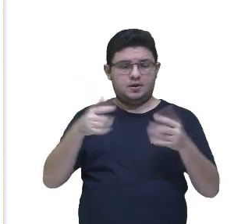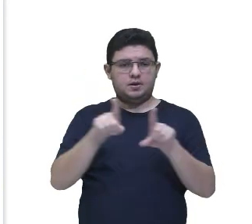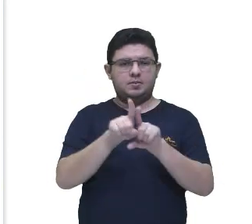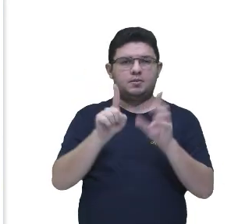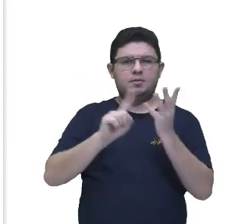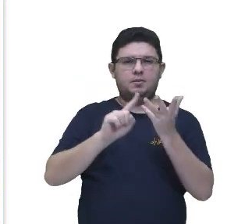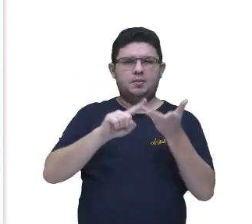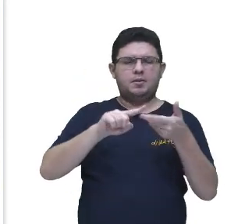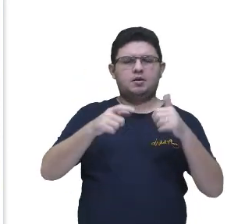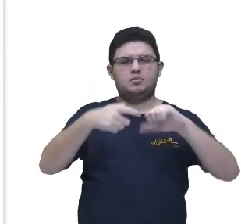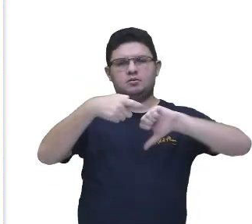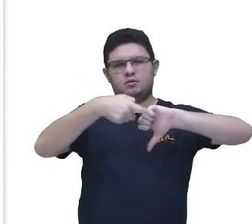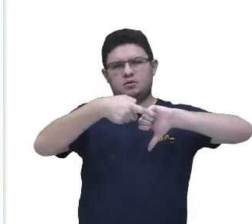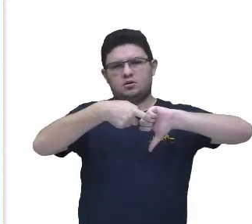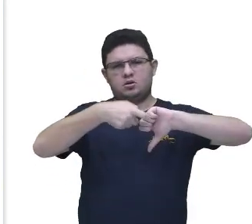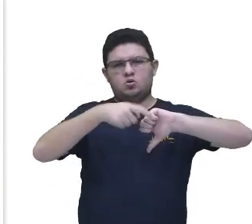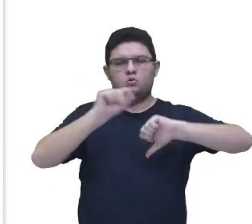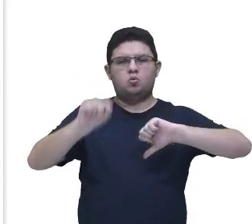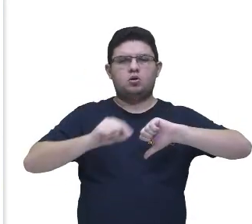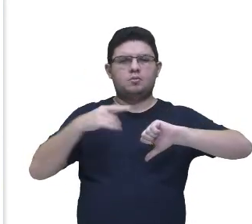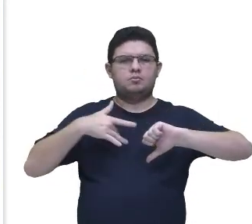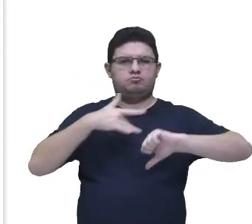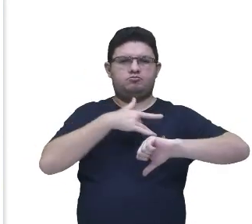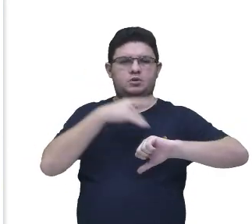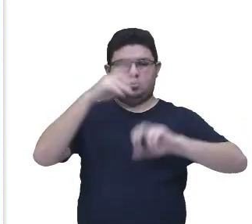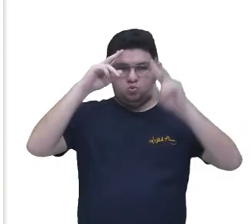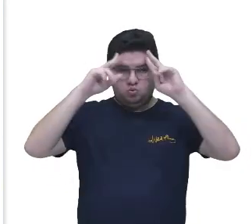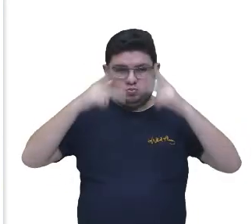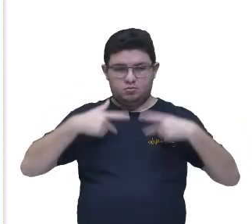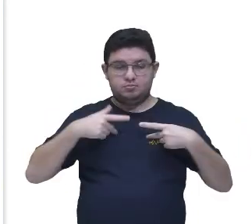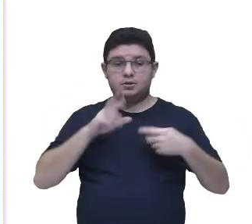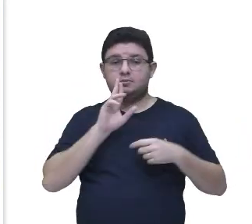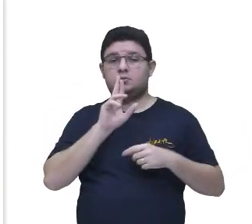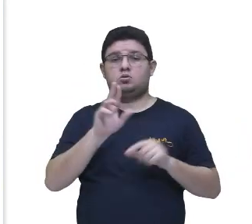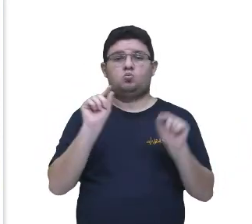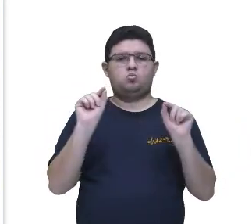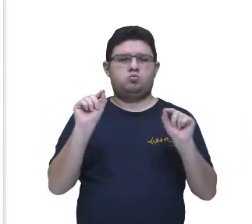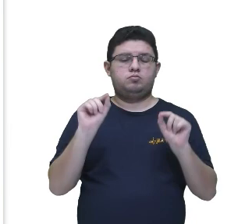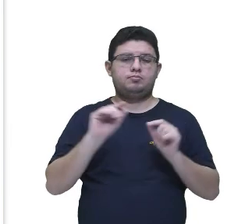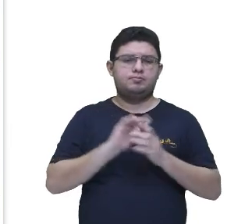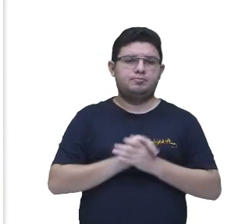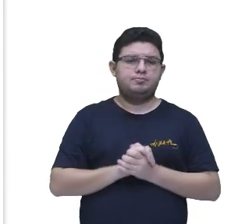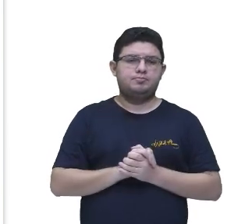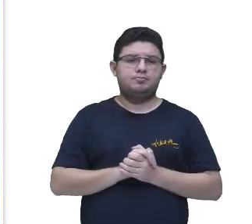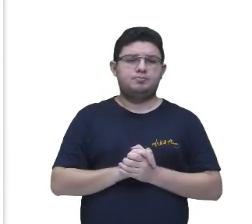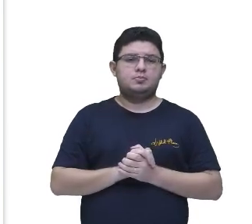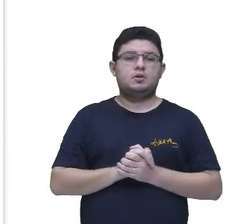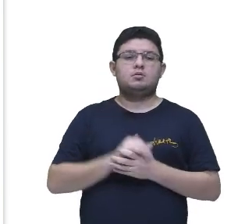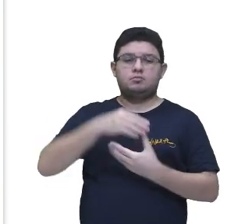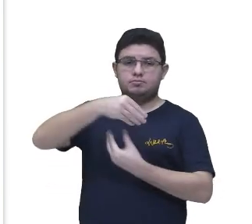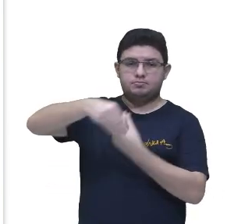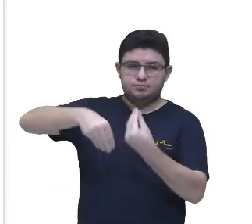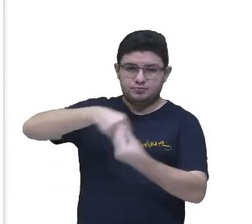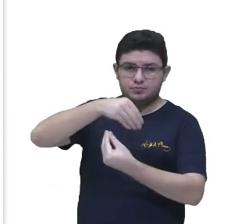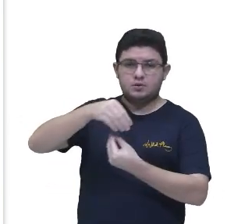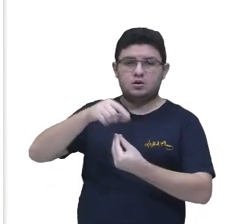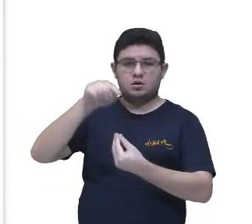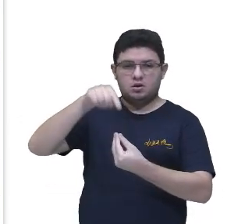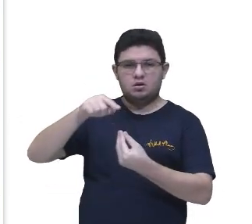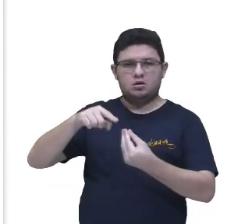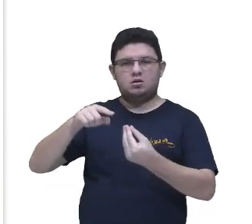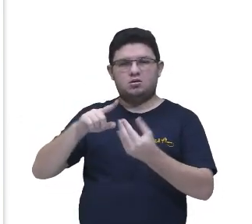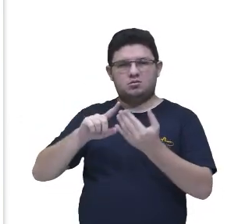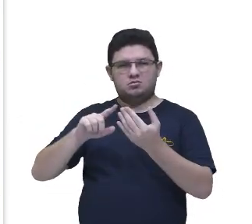né, para os seres humanos. E aí, como resposta, a gente vai colocar que o chorume é um material em estado líquido que